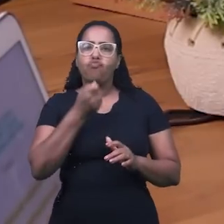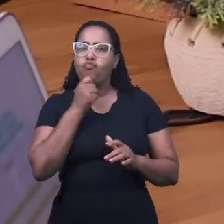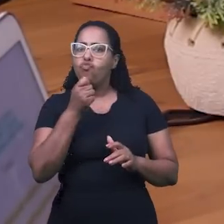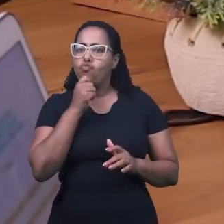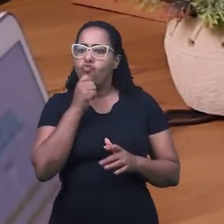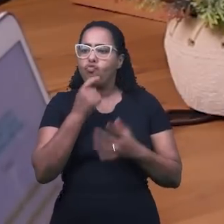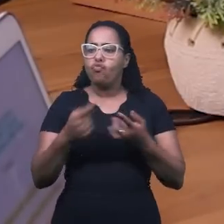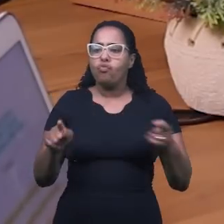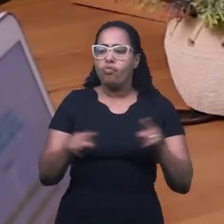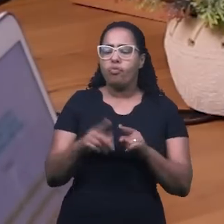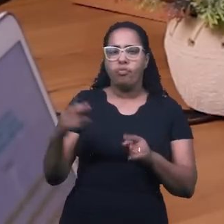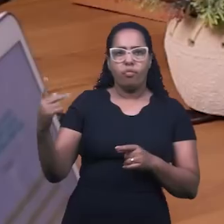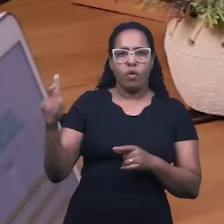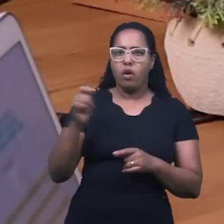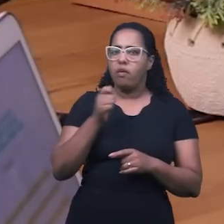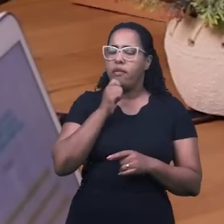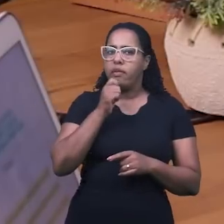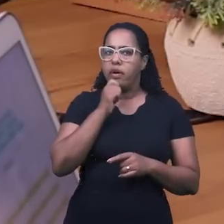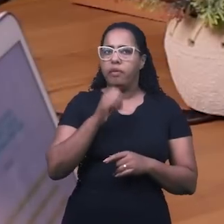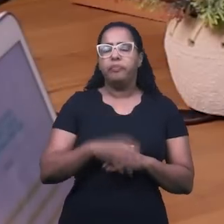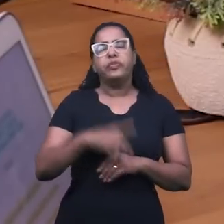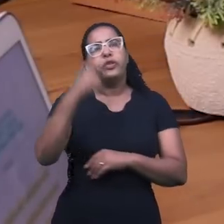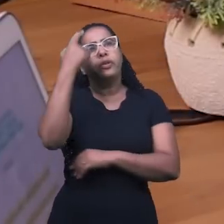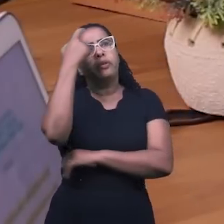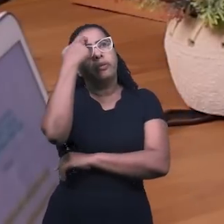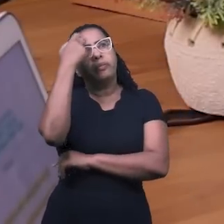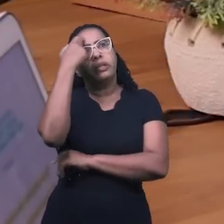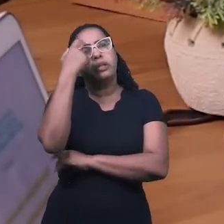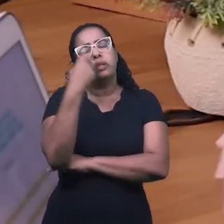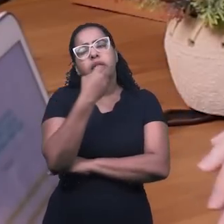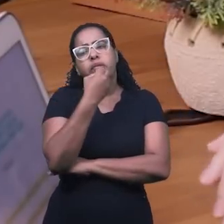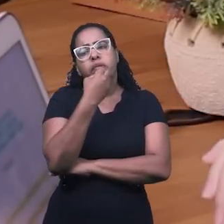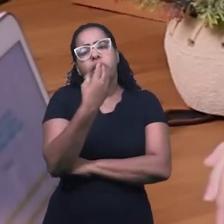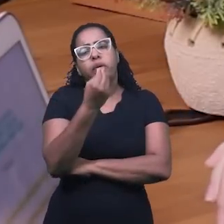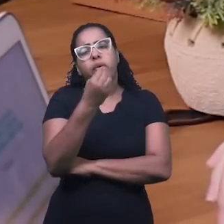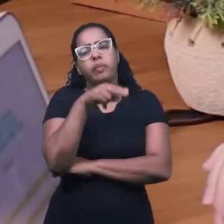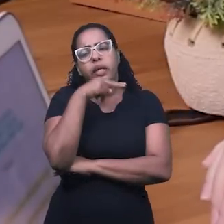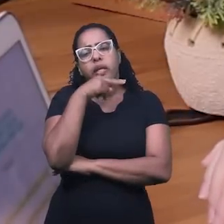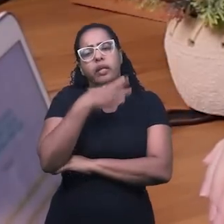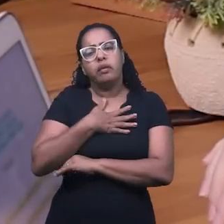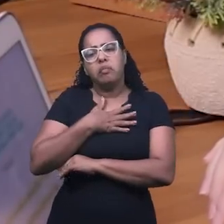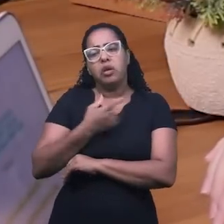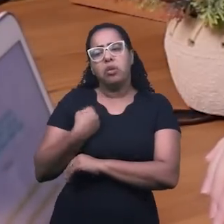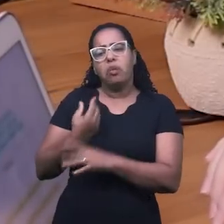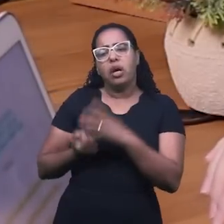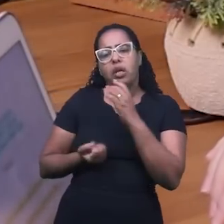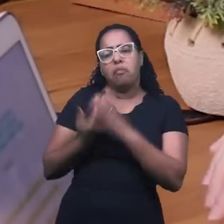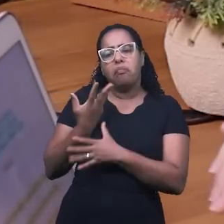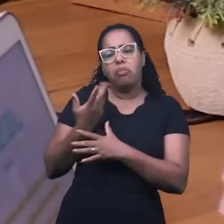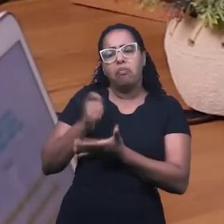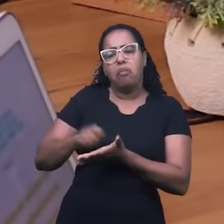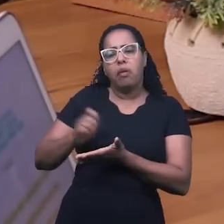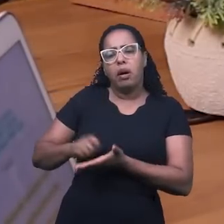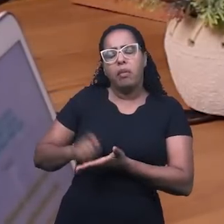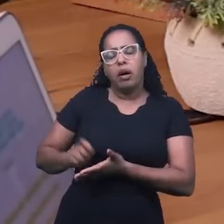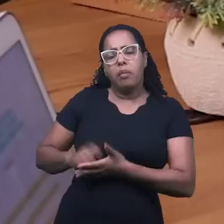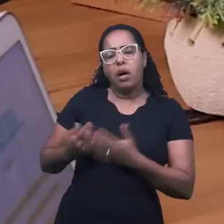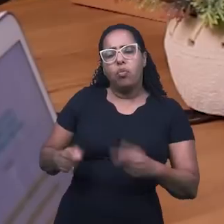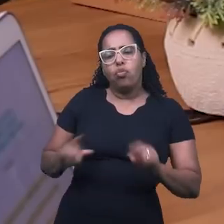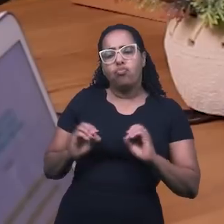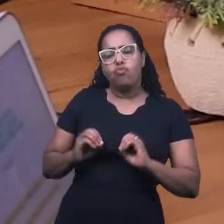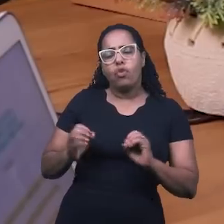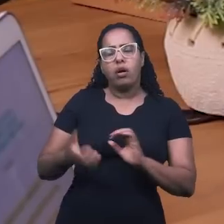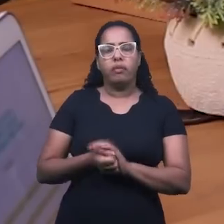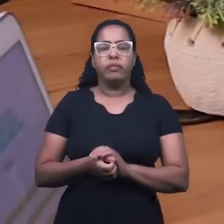tinha composto ainda, feito a música dela. E eu fiquei pensando, meu Deus, como é que a minha neta vai nascer? Eu ainda não fiz a música da